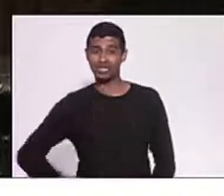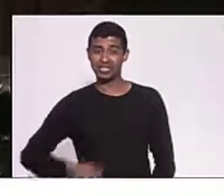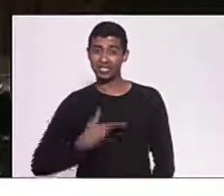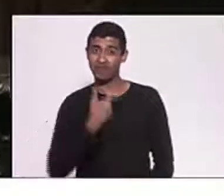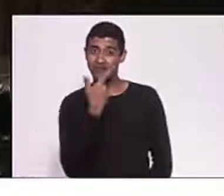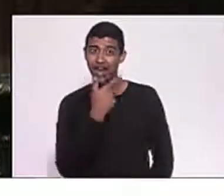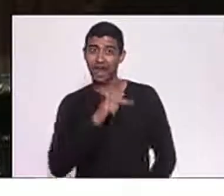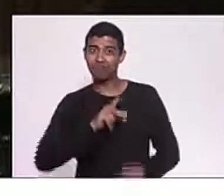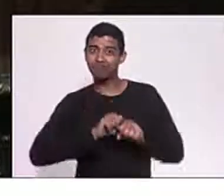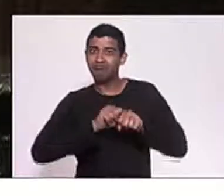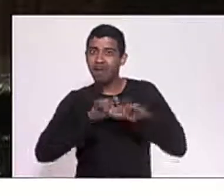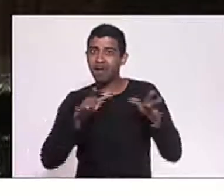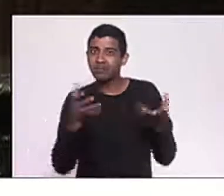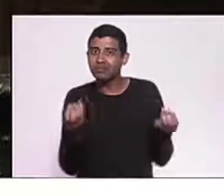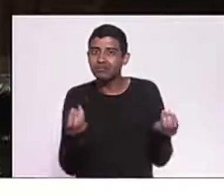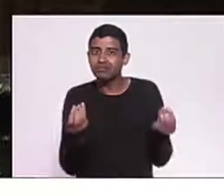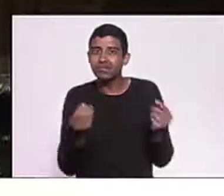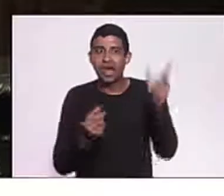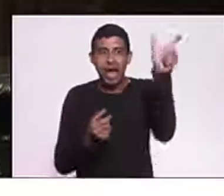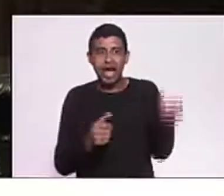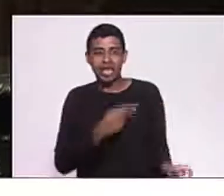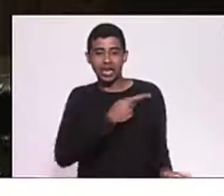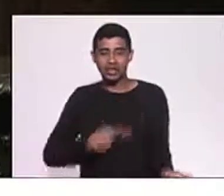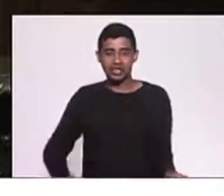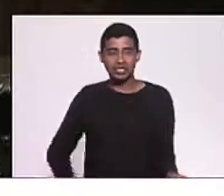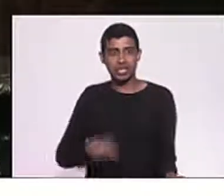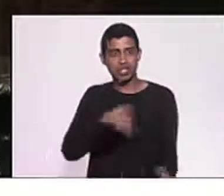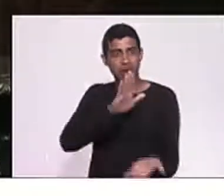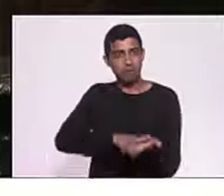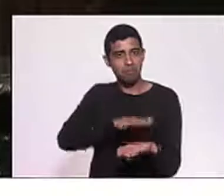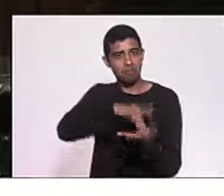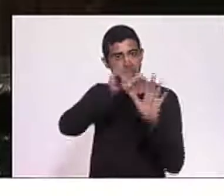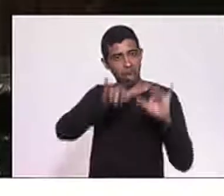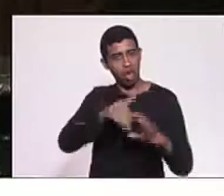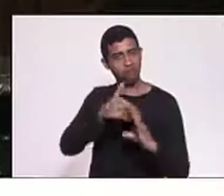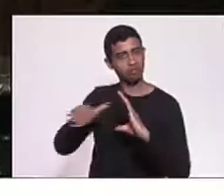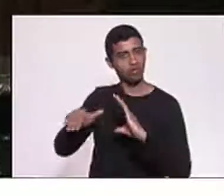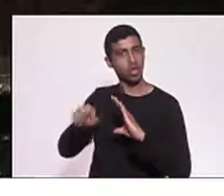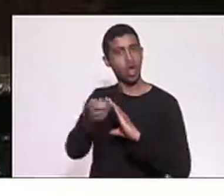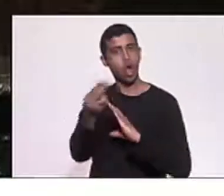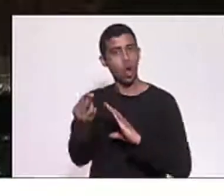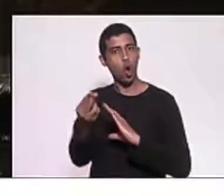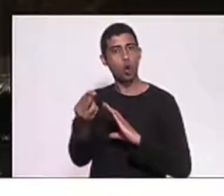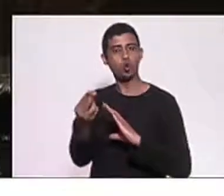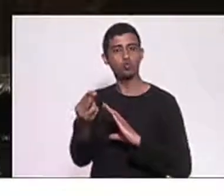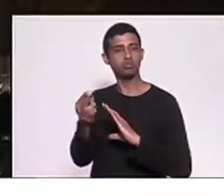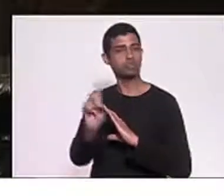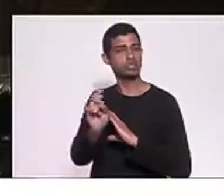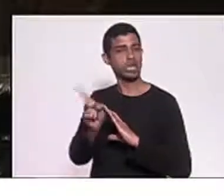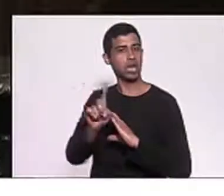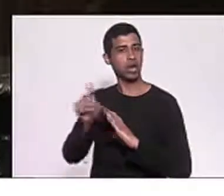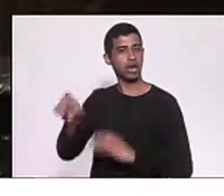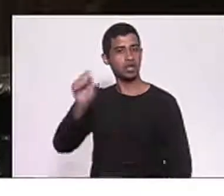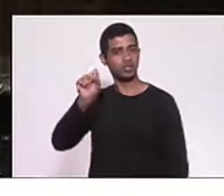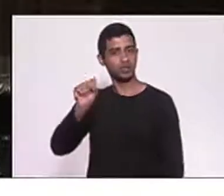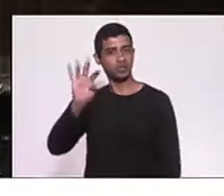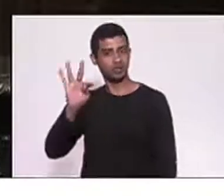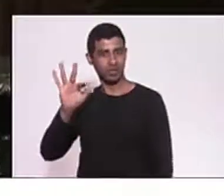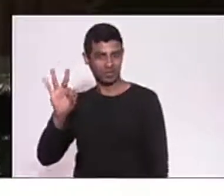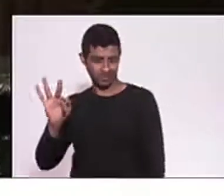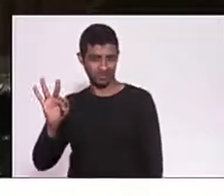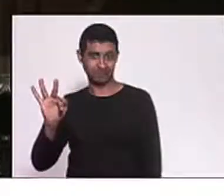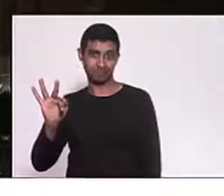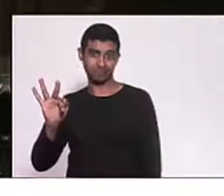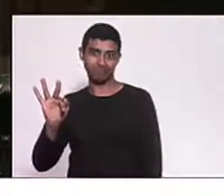para a Procuradoria-Geral da República encaminhar ou não ao Supremo Tribunal Federal. E